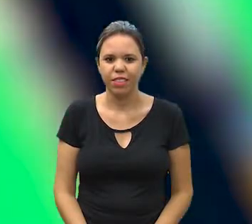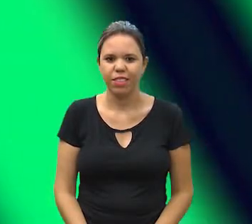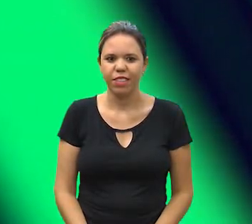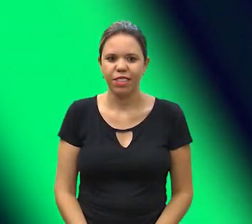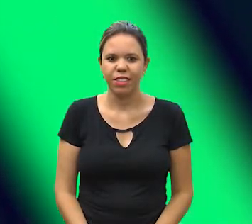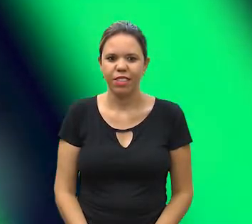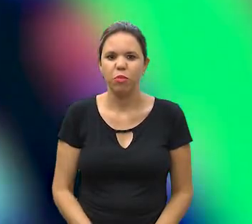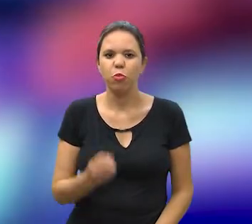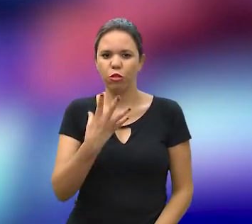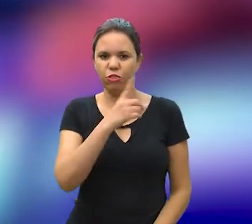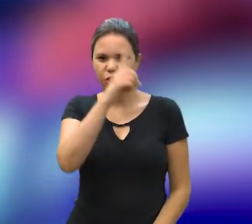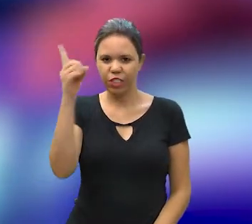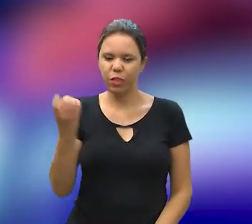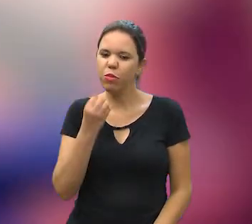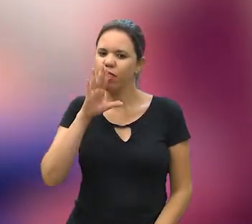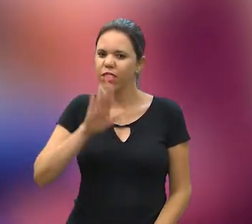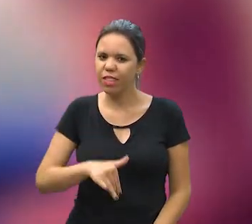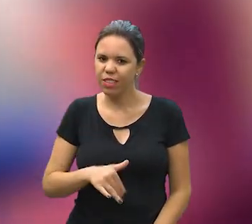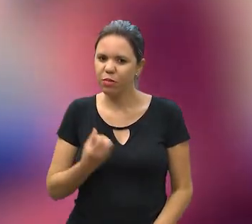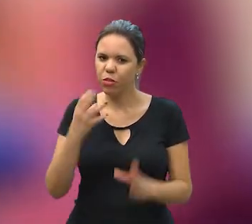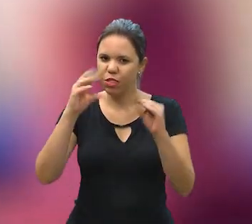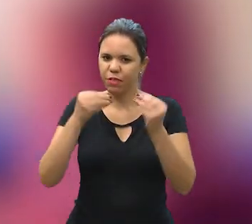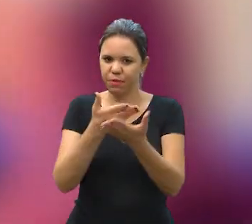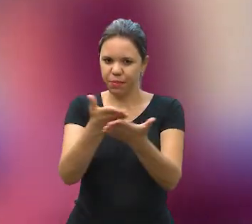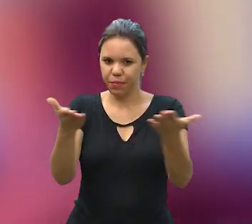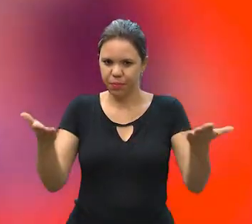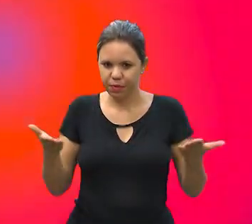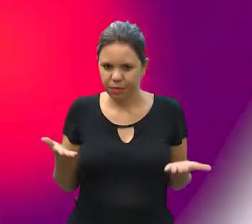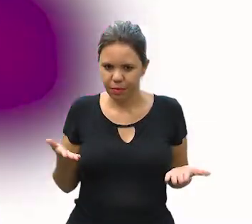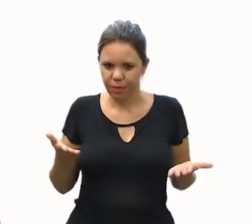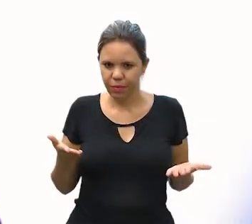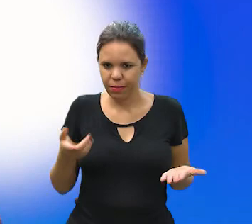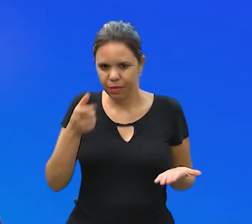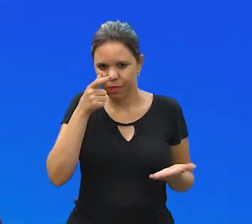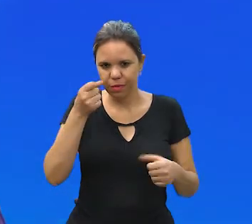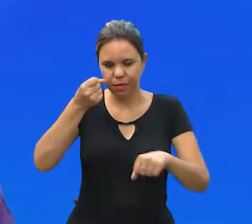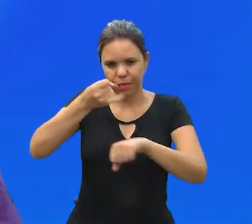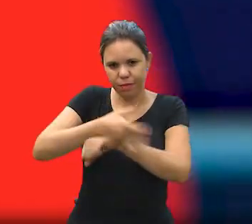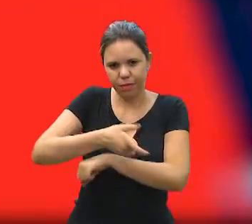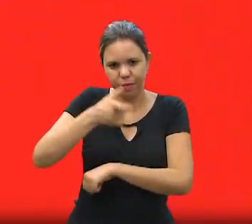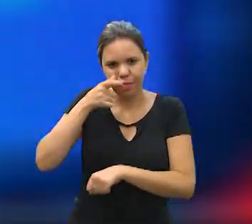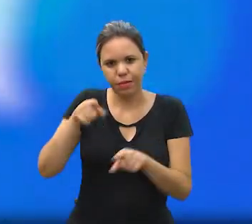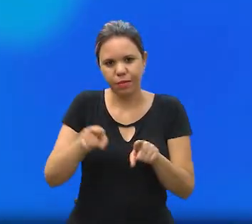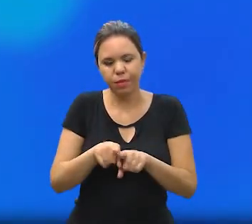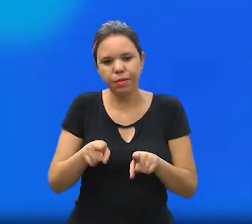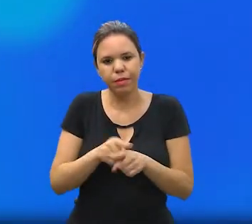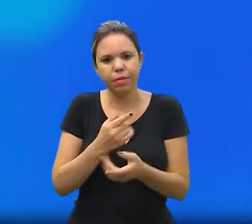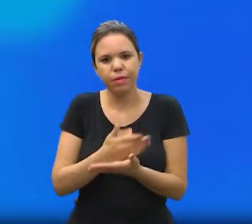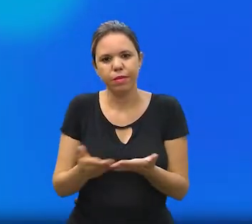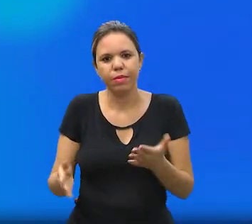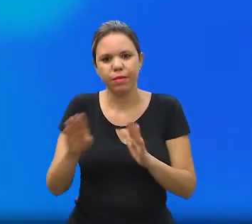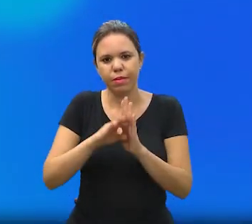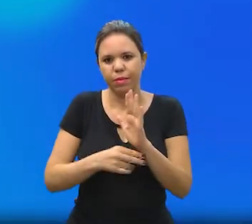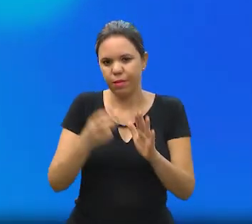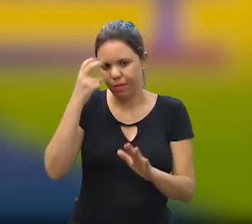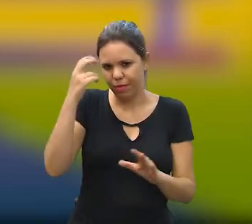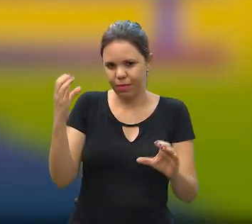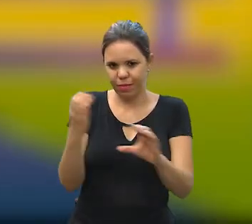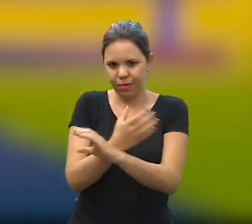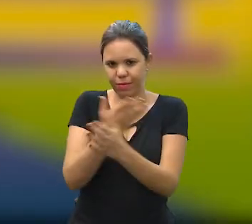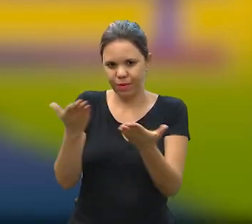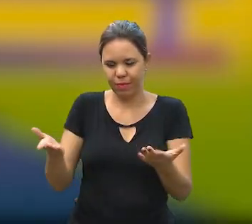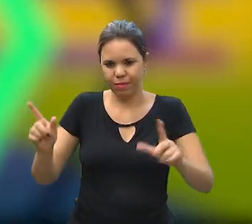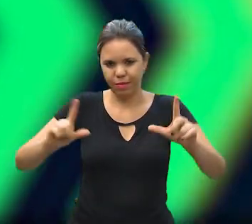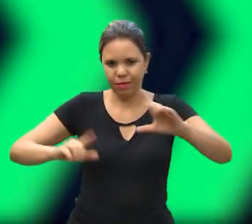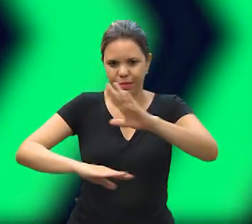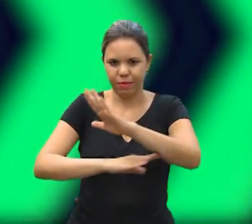Oi, bom dia, boa tarde e uma boa noite para você que está aí nas madrugadas. Está começando mais um Cultura Total aqui